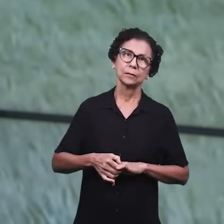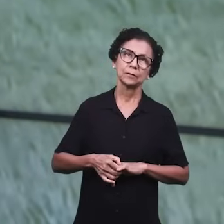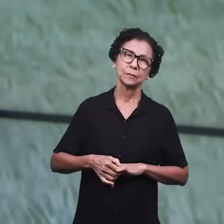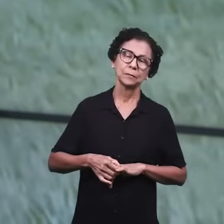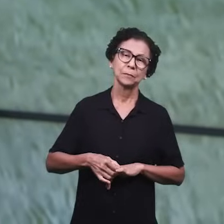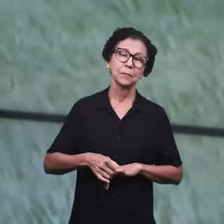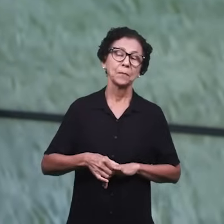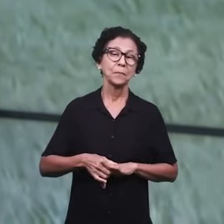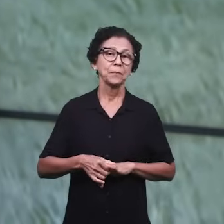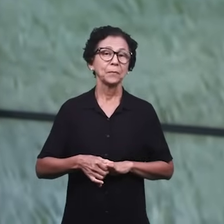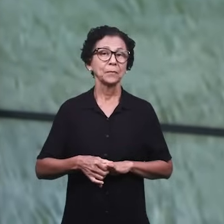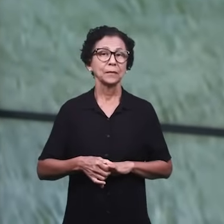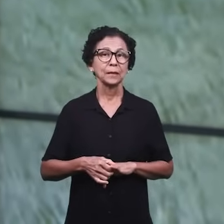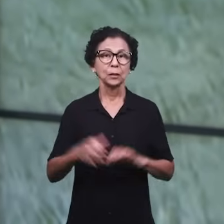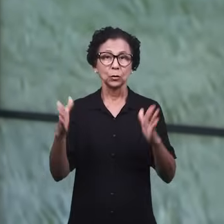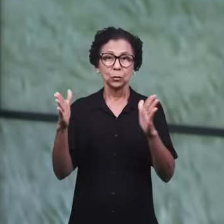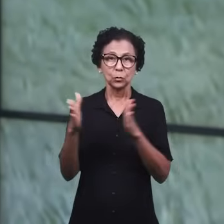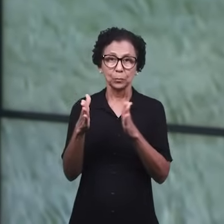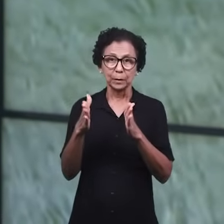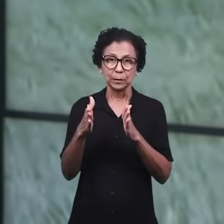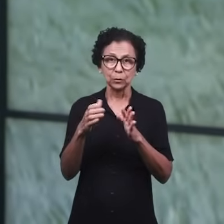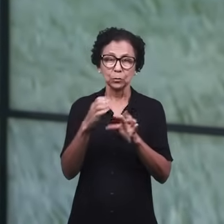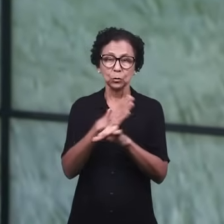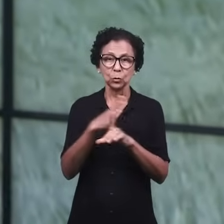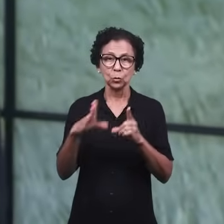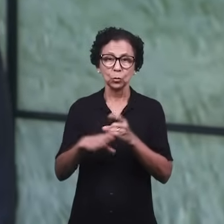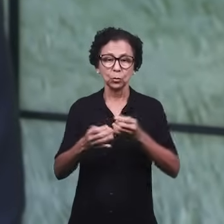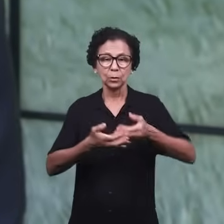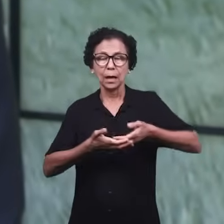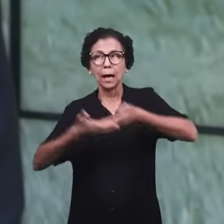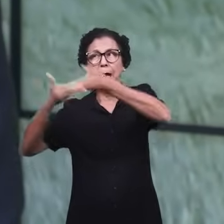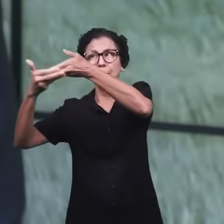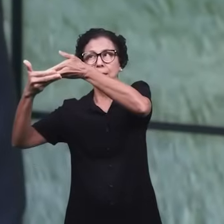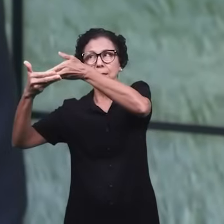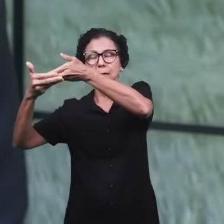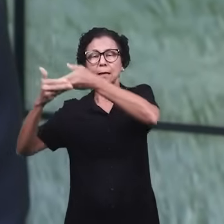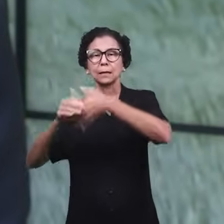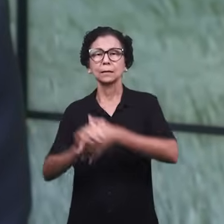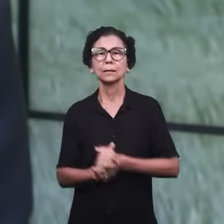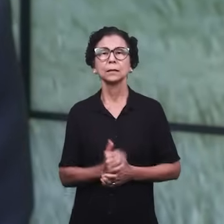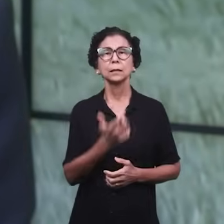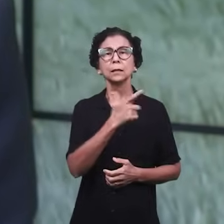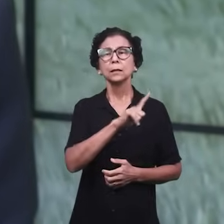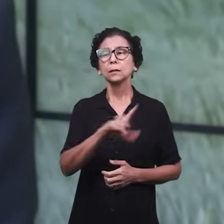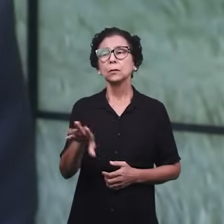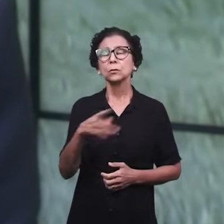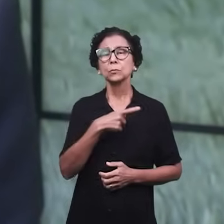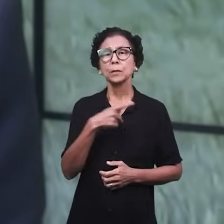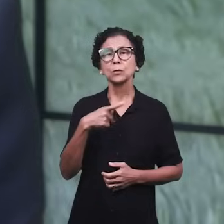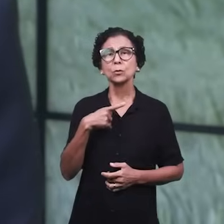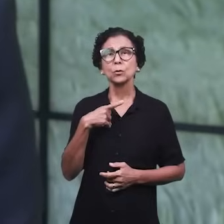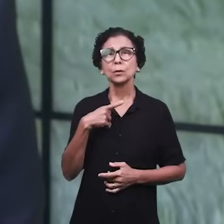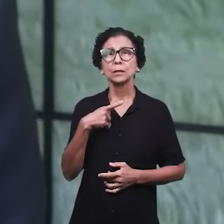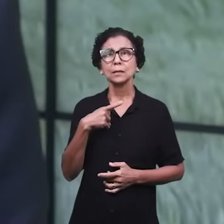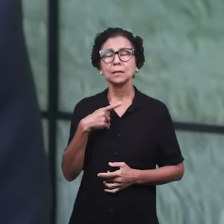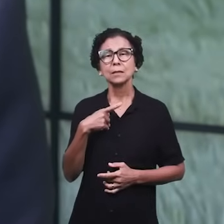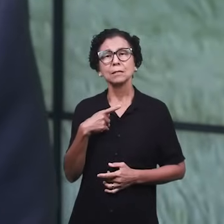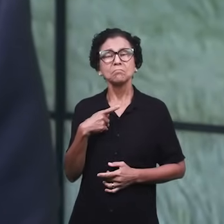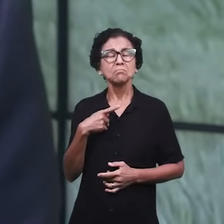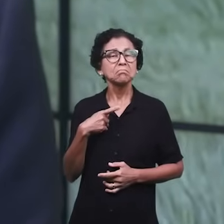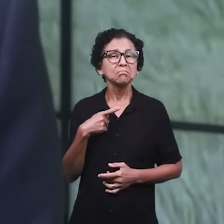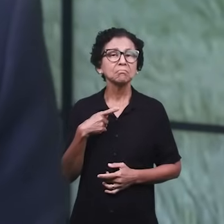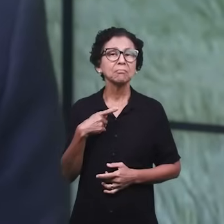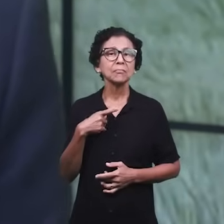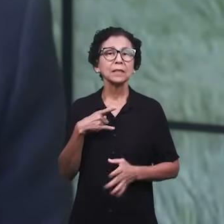consagração de criança consegue perceber a diferença ou seja ele faz o culto de oração na quinta-feira ele faz o culto de oração normal no final ele consagra uma